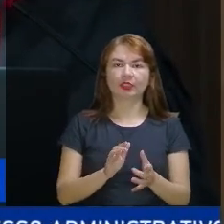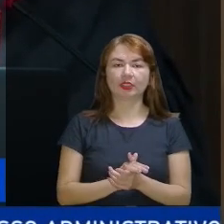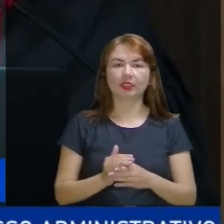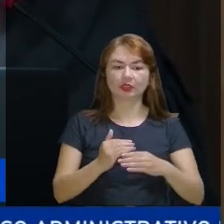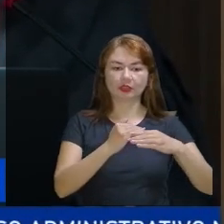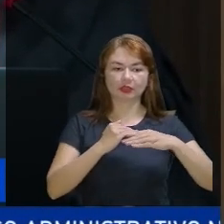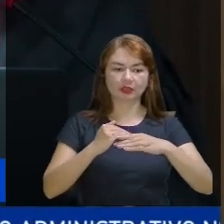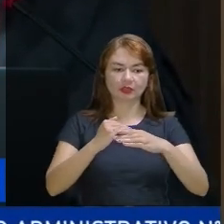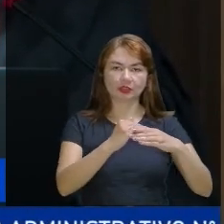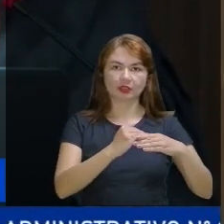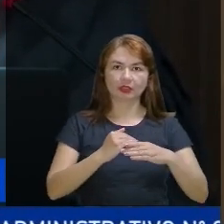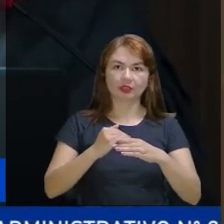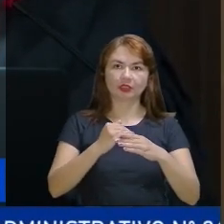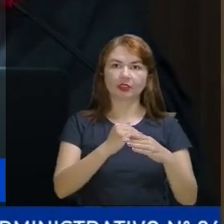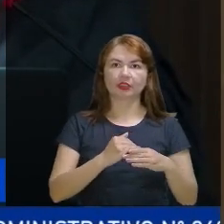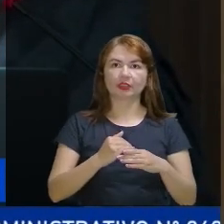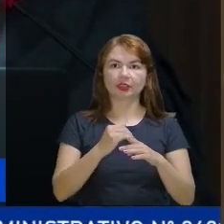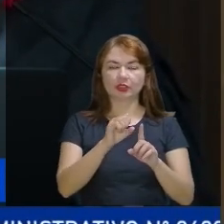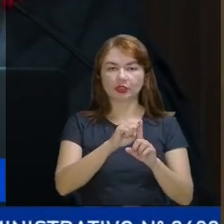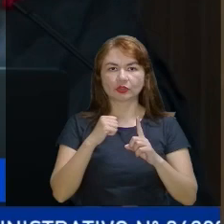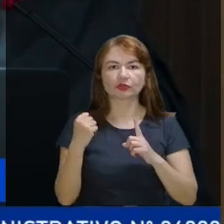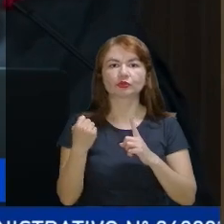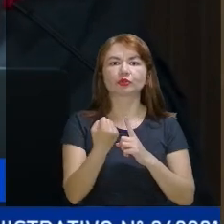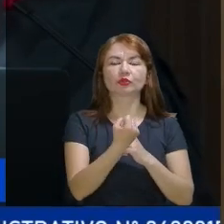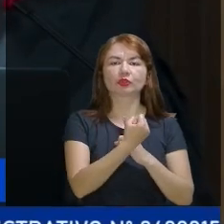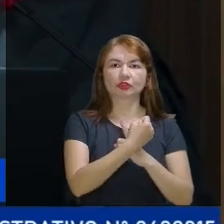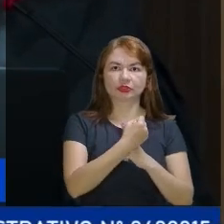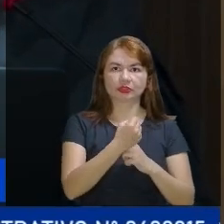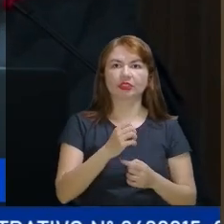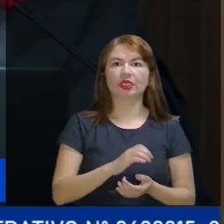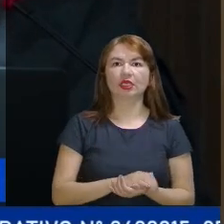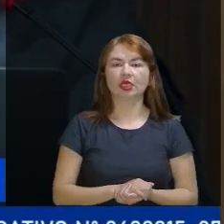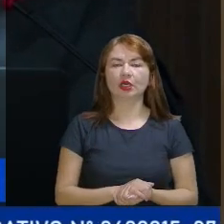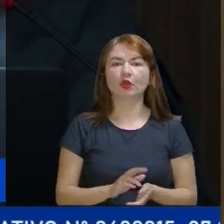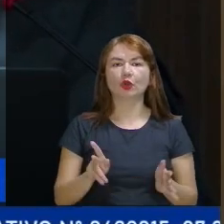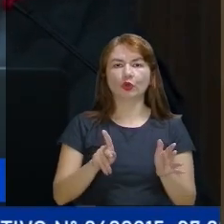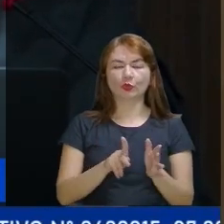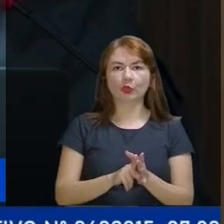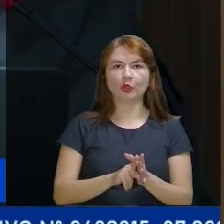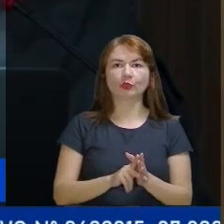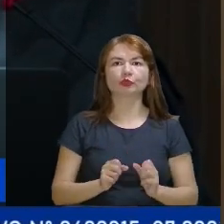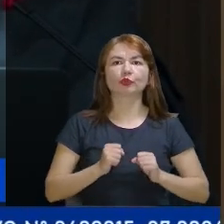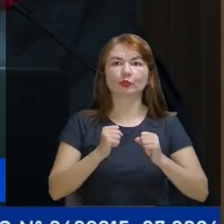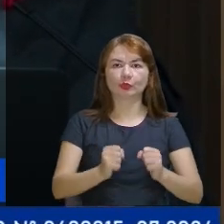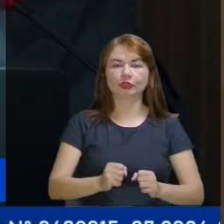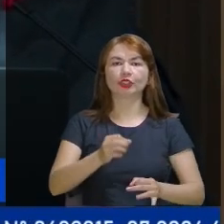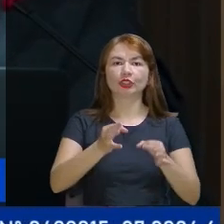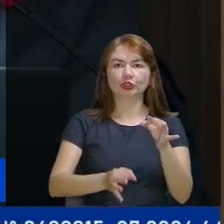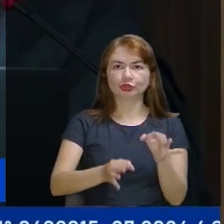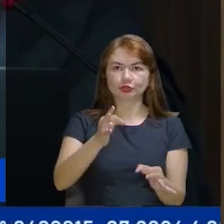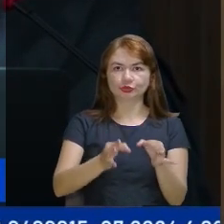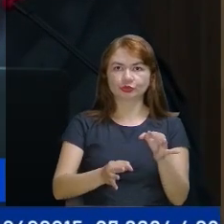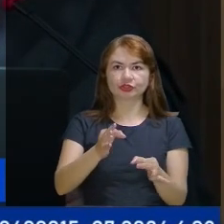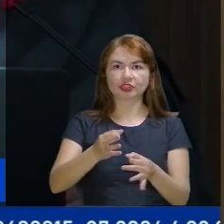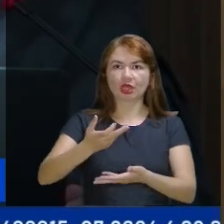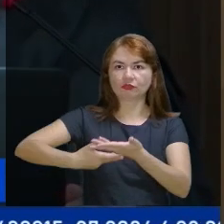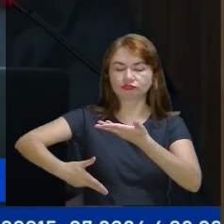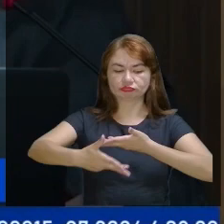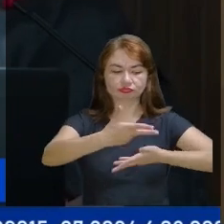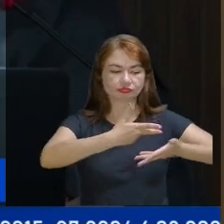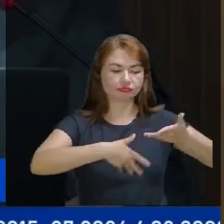para a garantia de cultura antirracista na atuação do Poder Judiciário, que trata da adoção de compartilhamento de práticas e